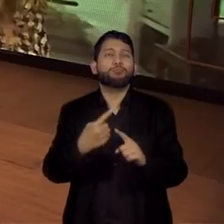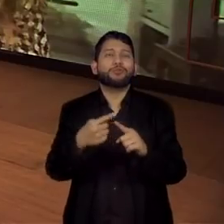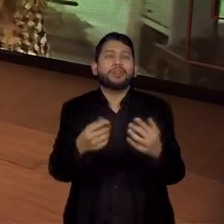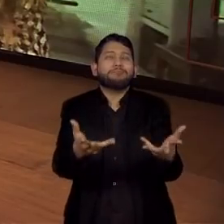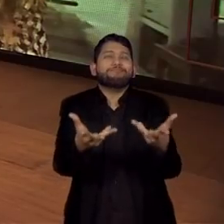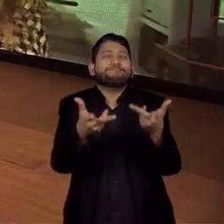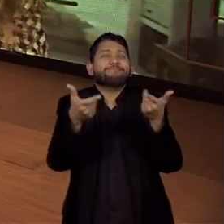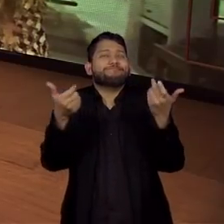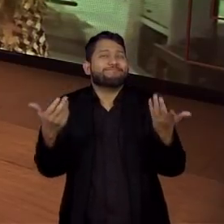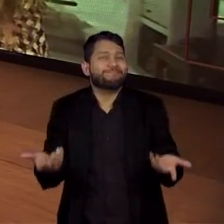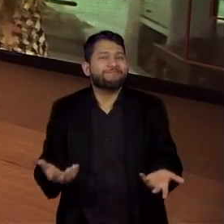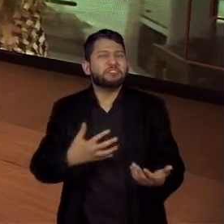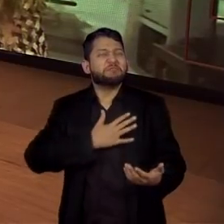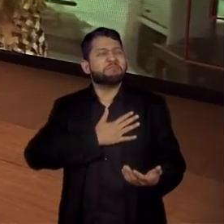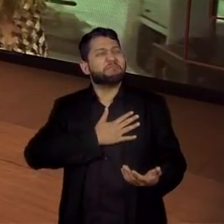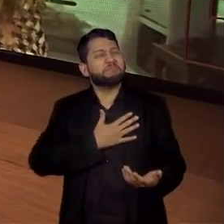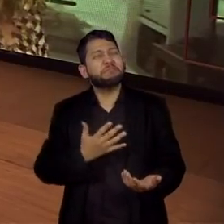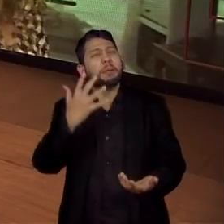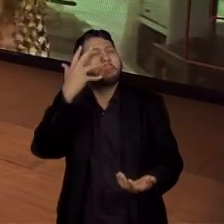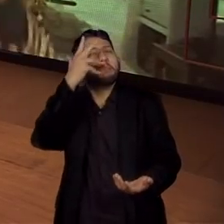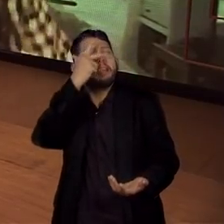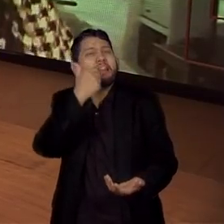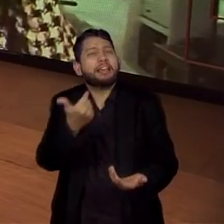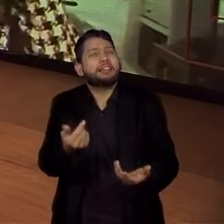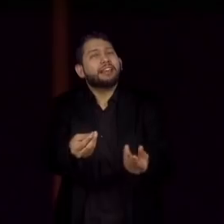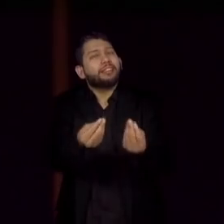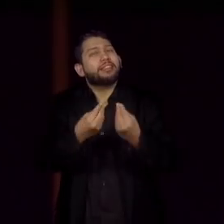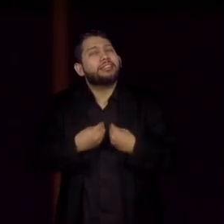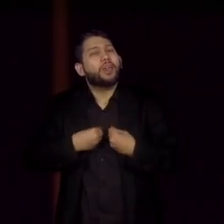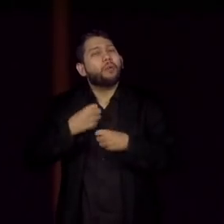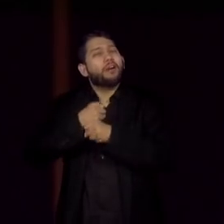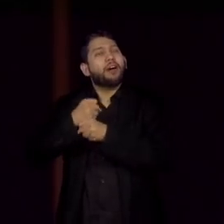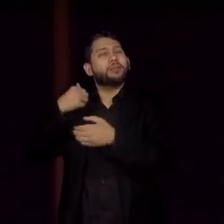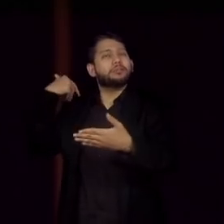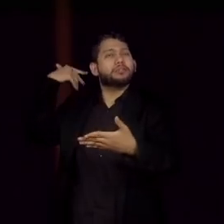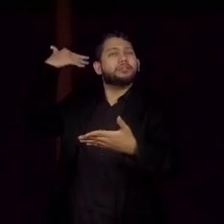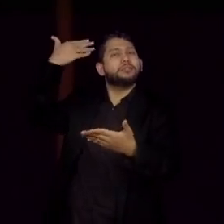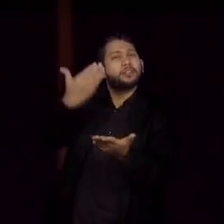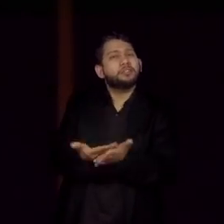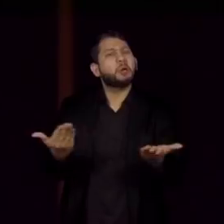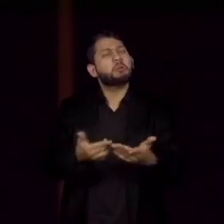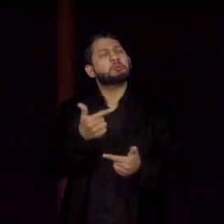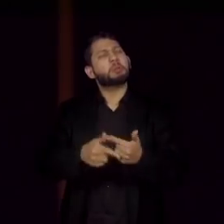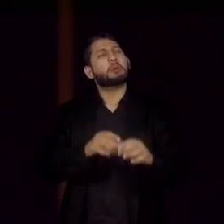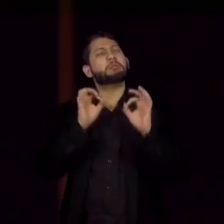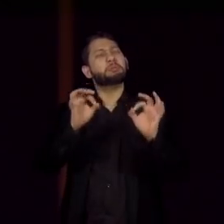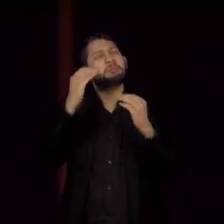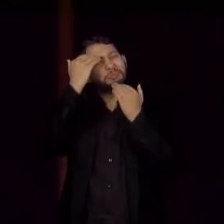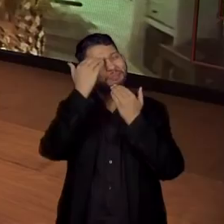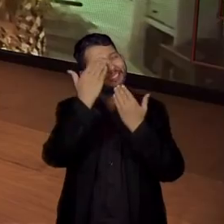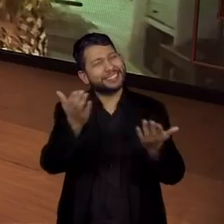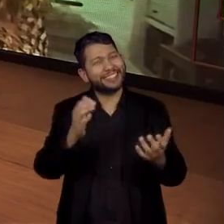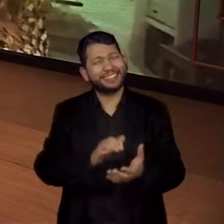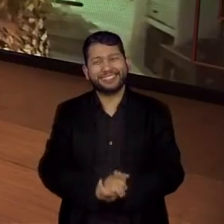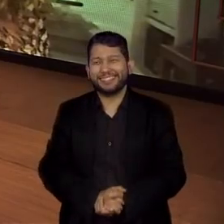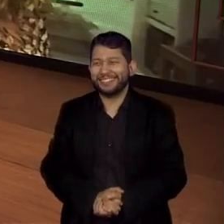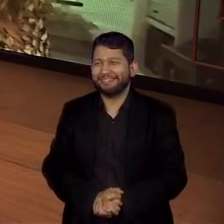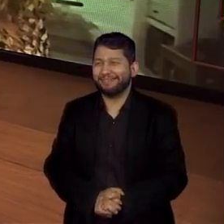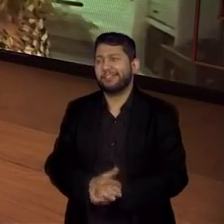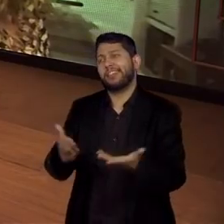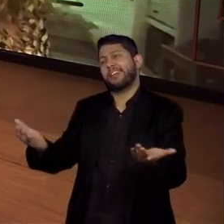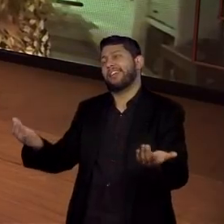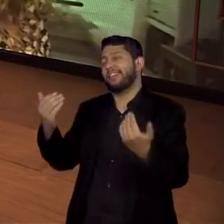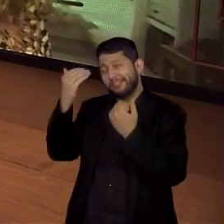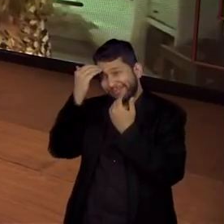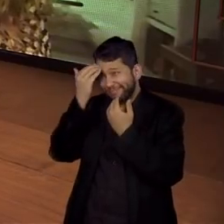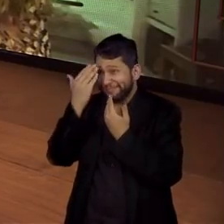encantamento, toda a ternura, toda a beleza que você nos deu ao longo desses anos todos de seu trabalho. Muito obrigado. Eu que